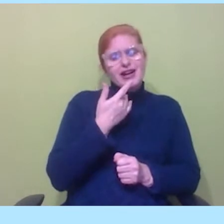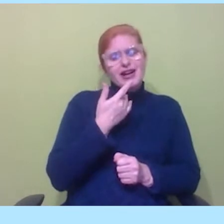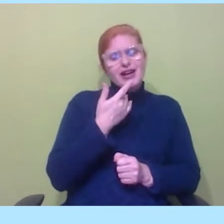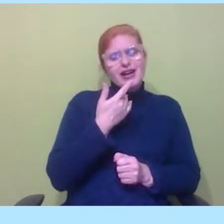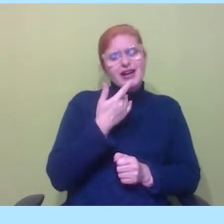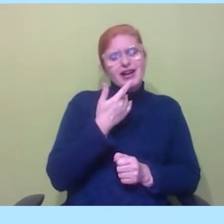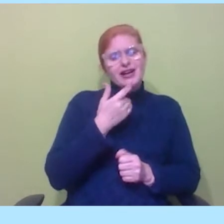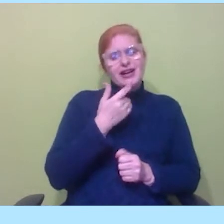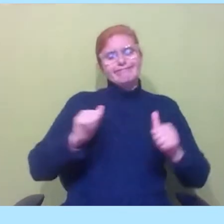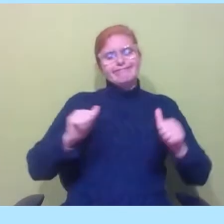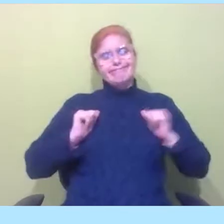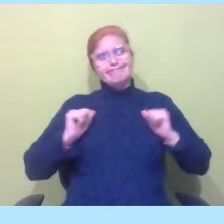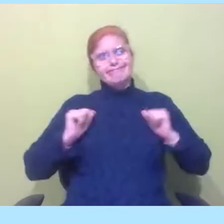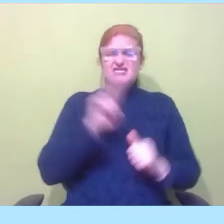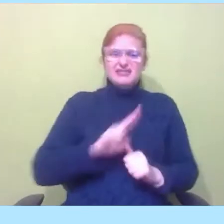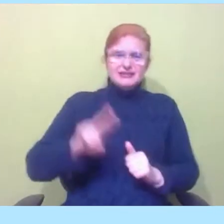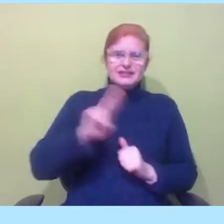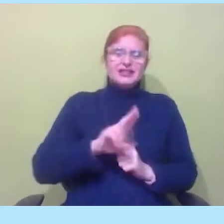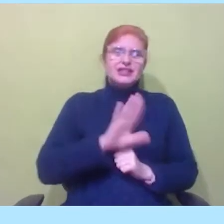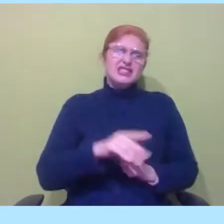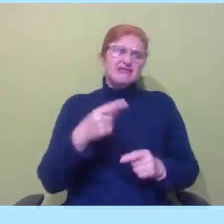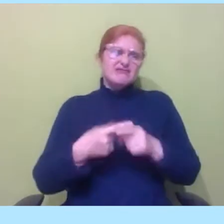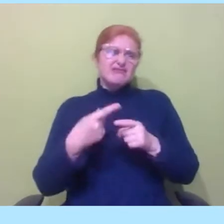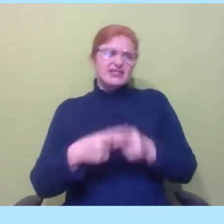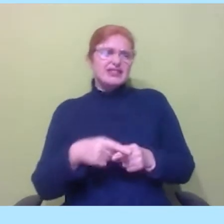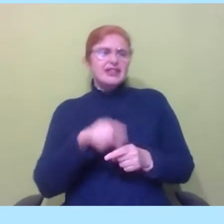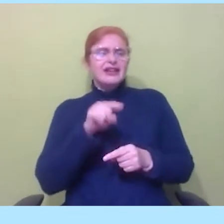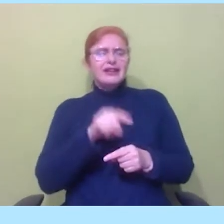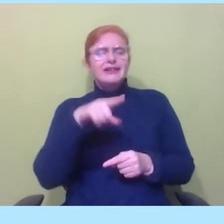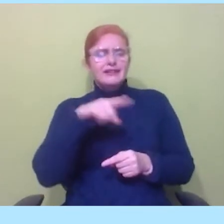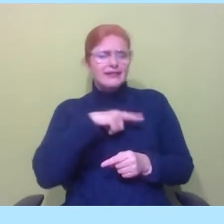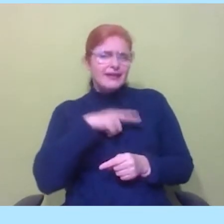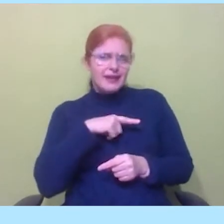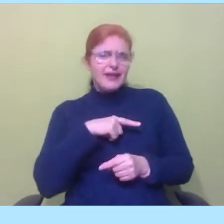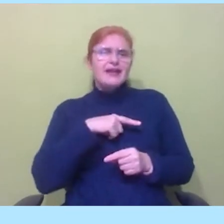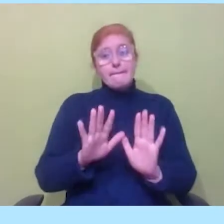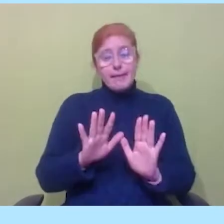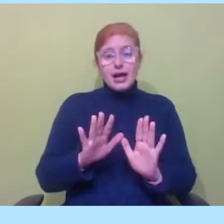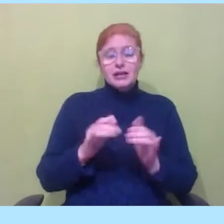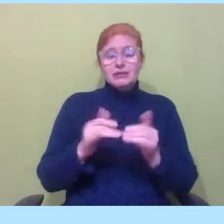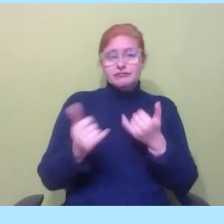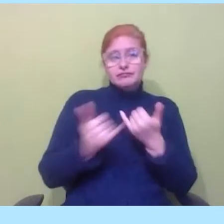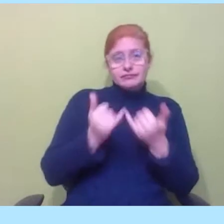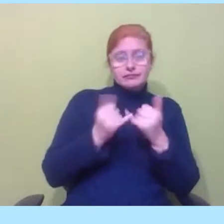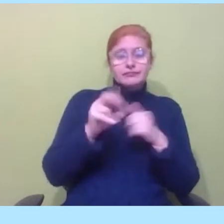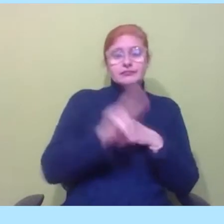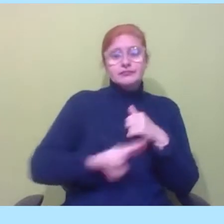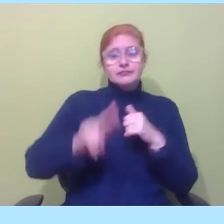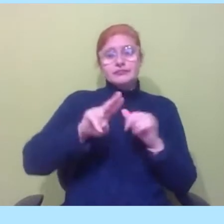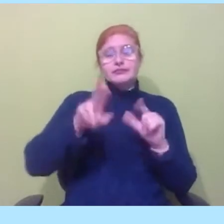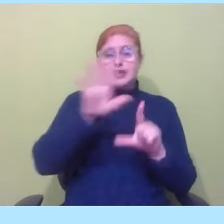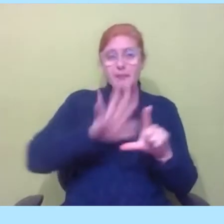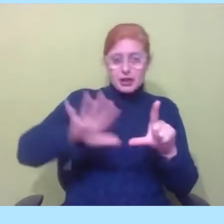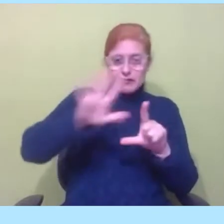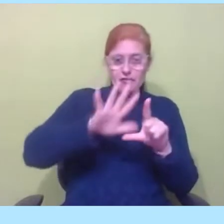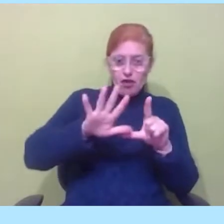vezes deixam de lado esse debate que a gente traz aqui. Por exemplo, a gente está usando essa plataforma que hoje não foi tão eficiente